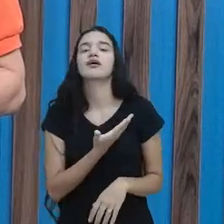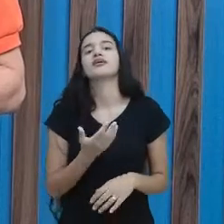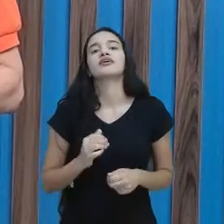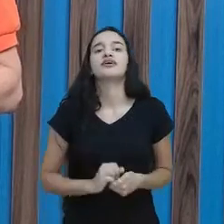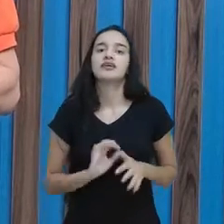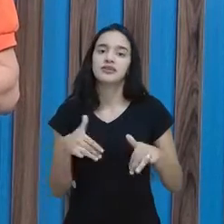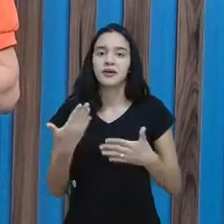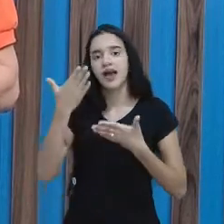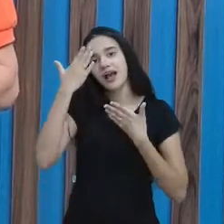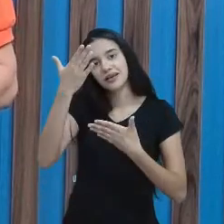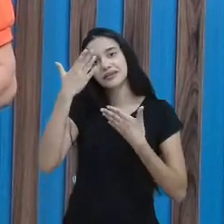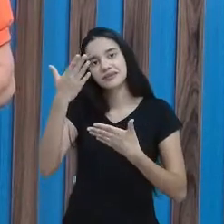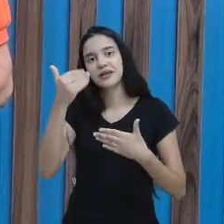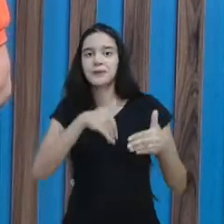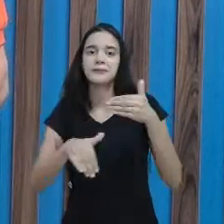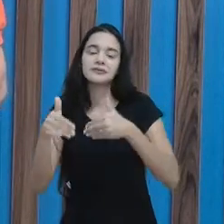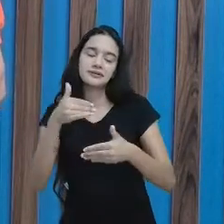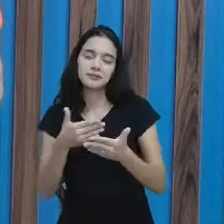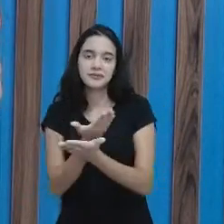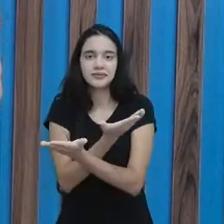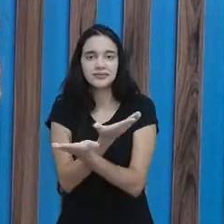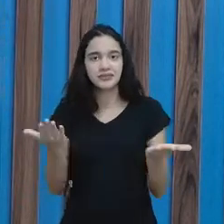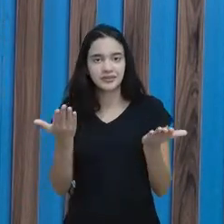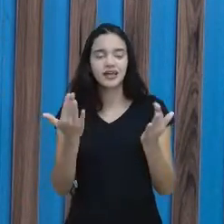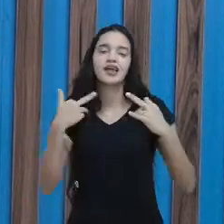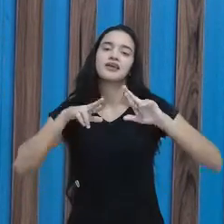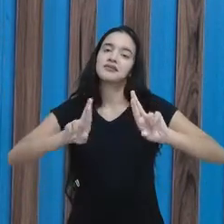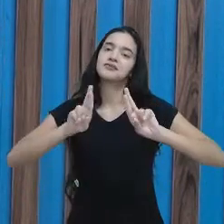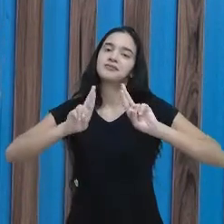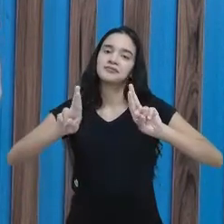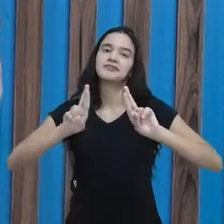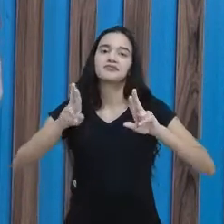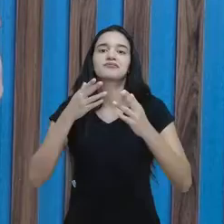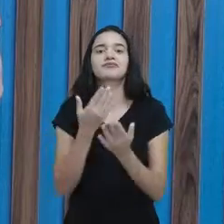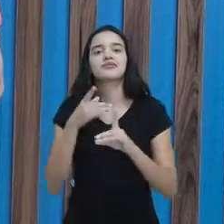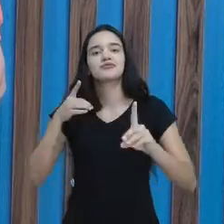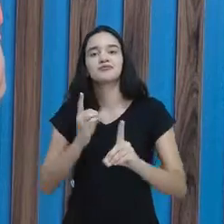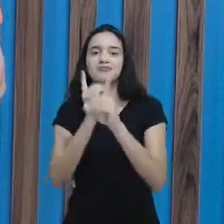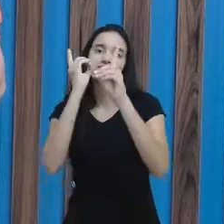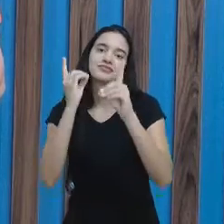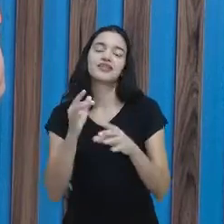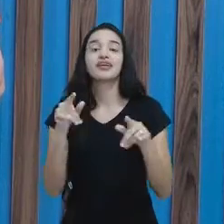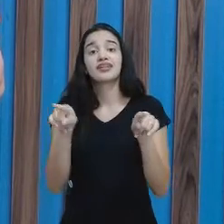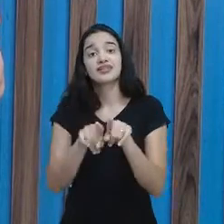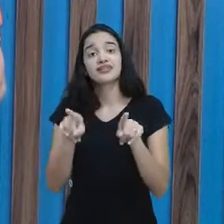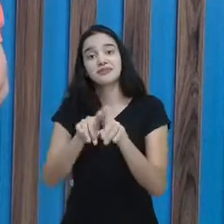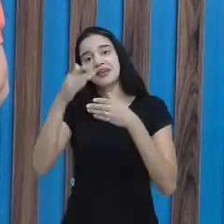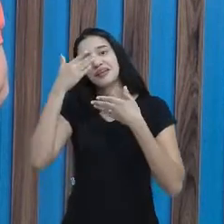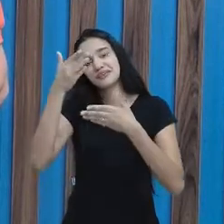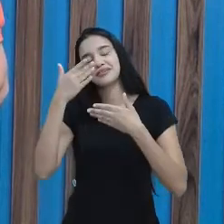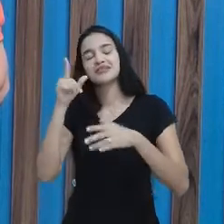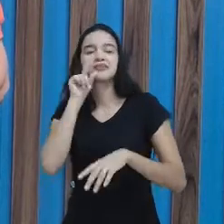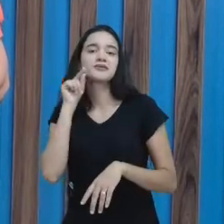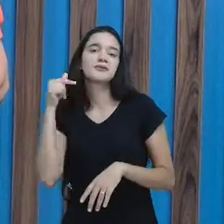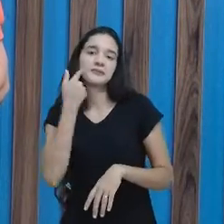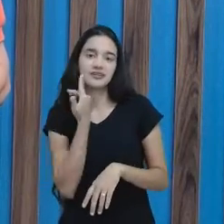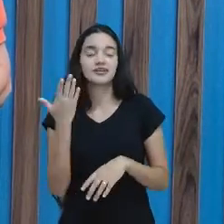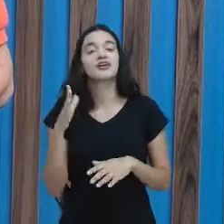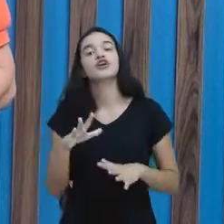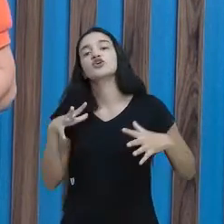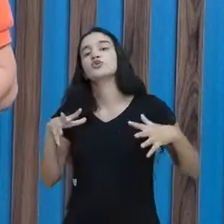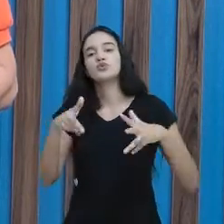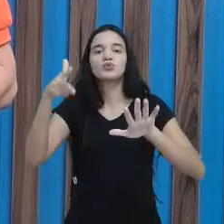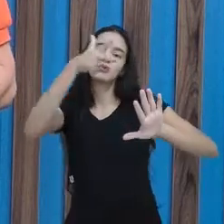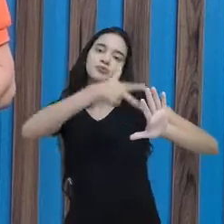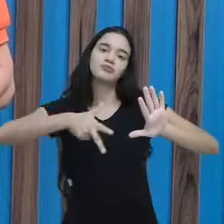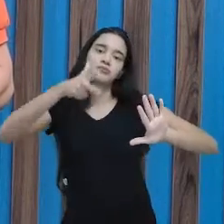já, agradeço a participação de vocês e espero vocês na próxima aula, agradecendo a nossa querida Midian e a toda a